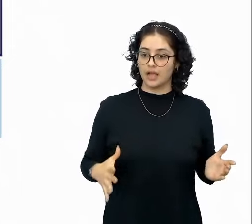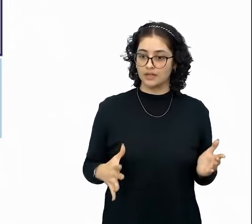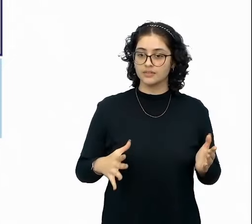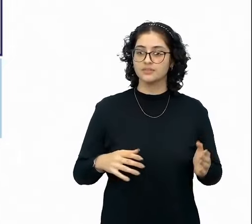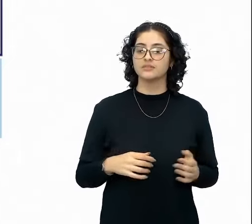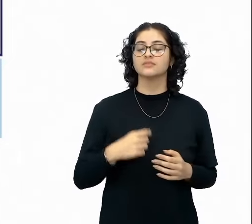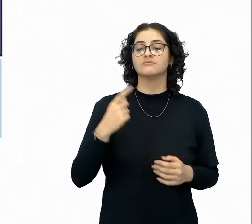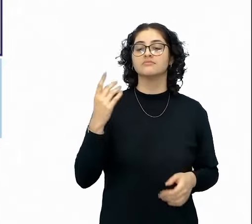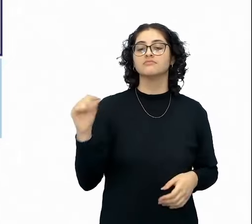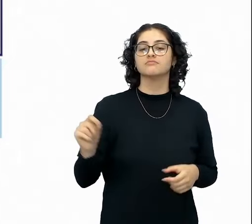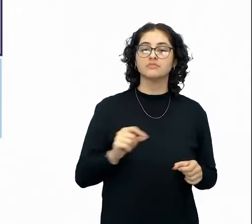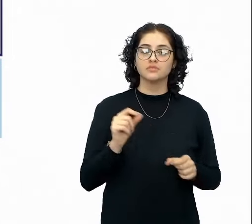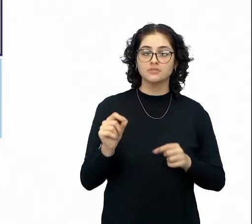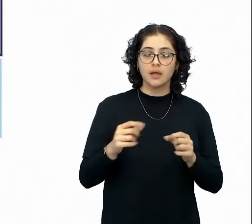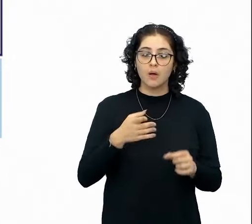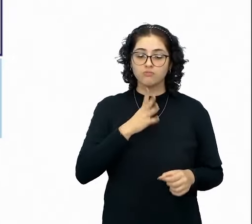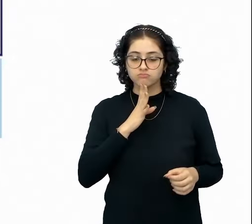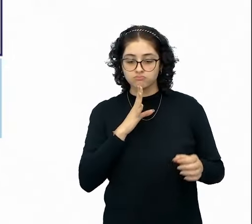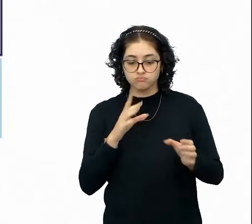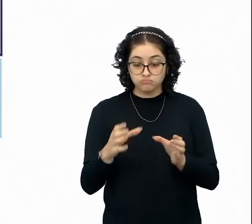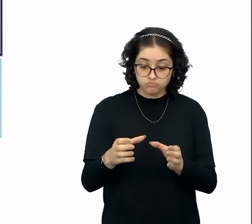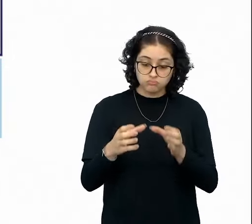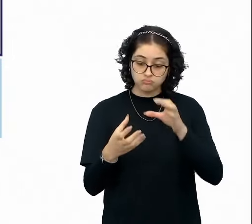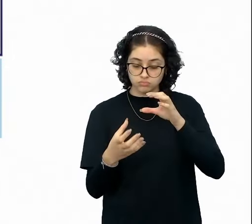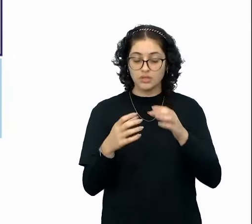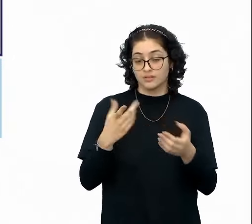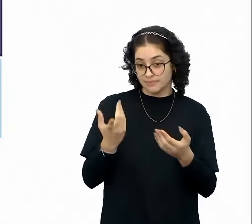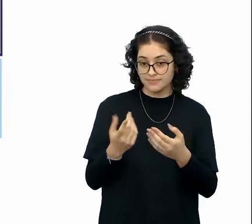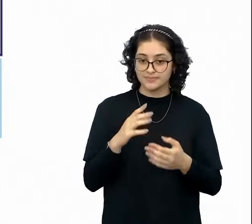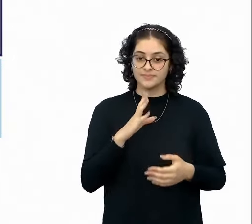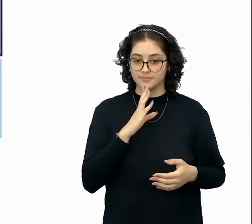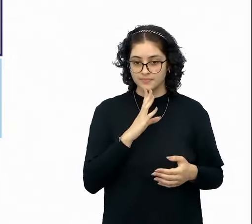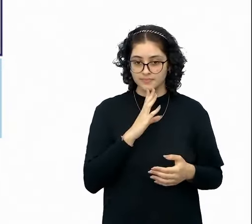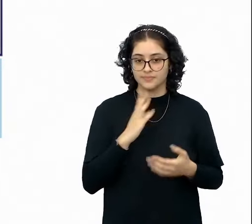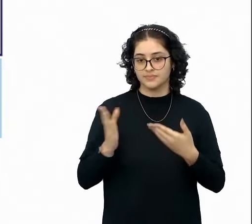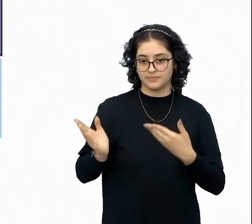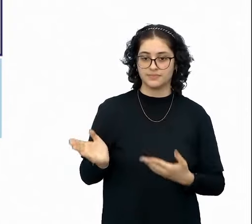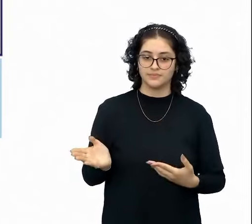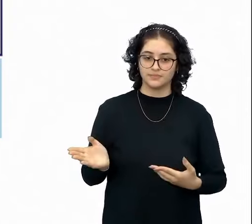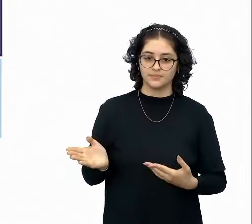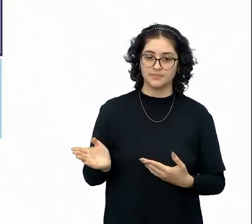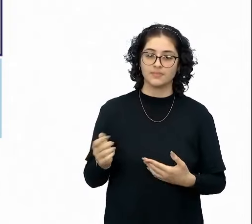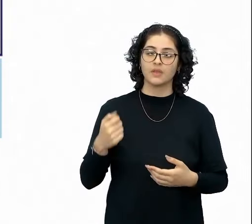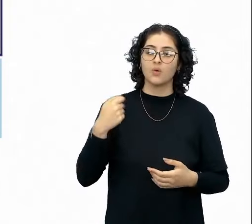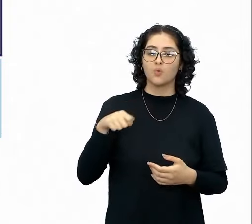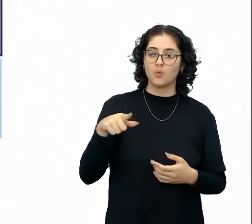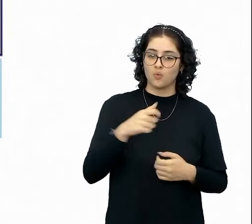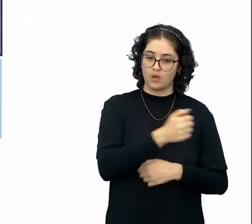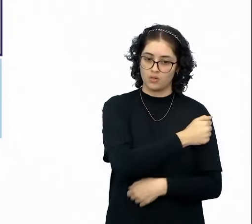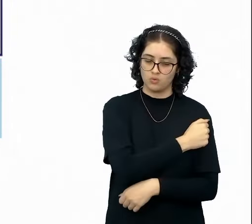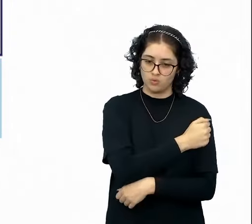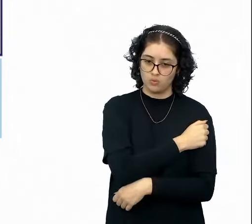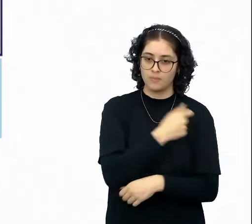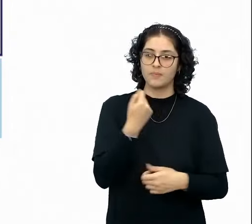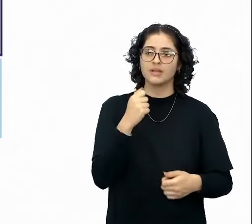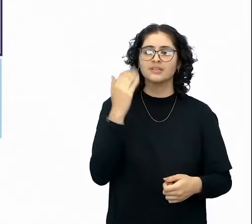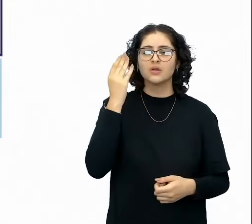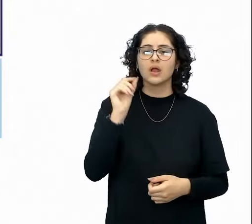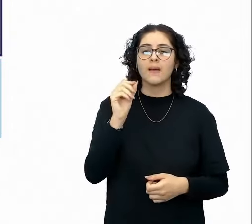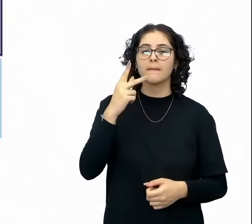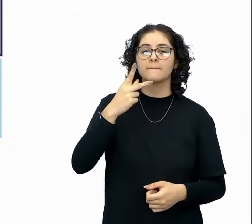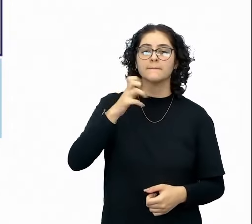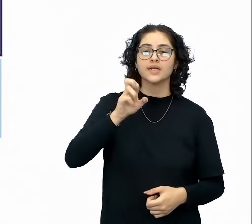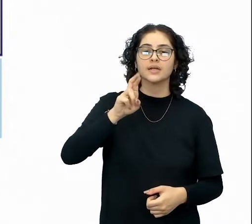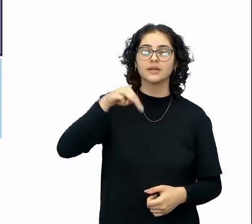está por detrás, aquele objeto de conhecimento que está lá embaixo, né, que a gente colocou aqui. O aluno precisa saber definir perímetro,